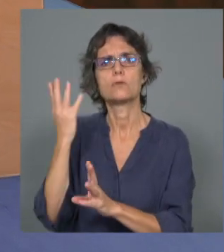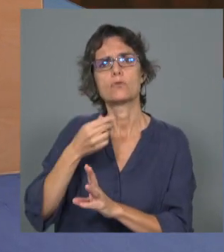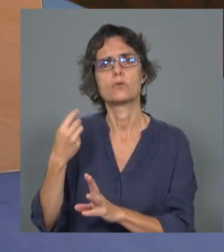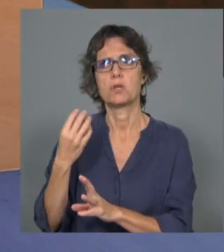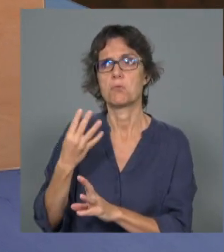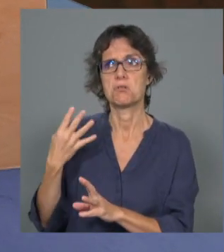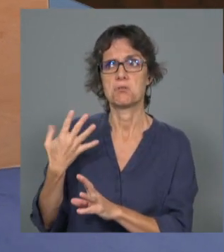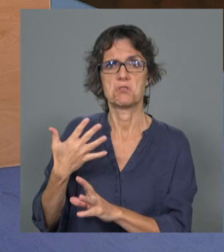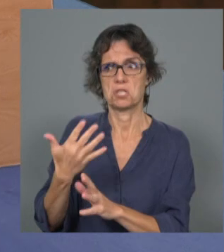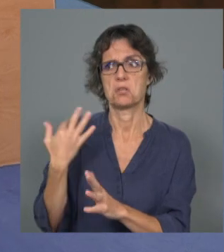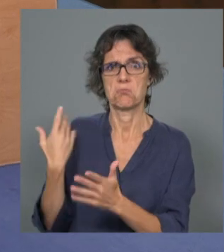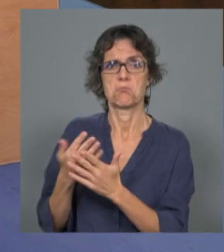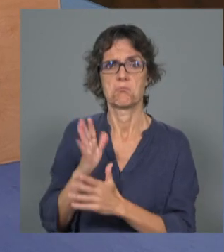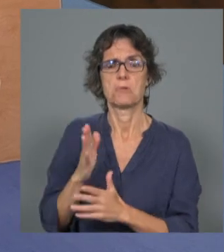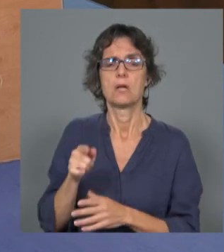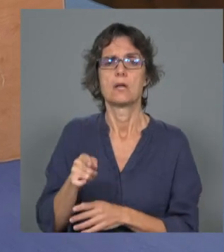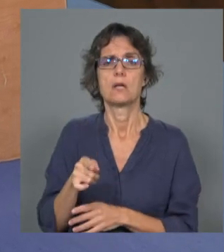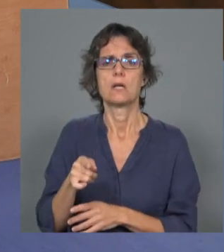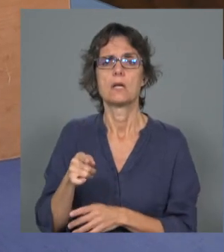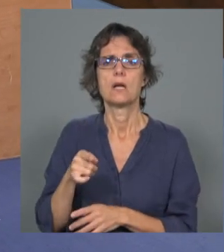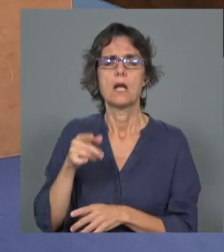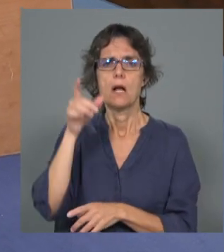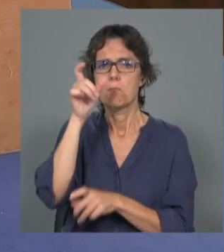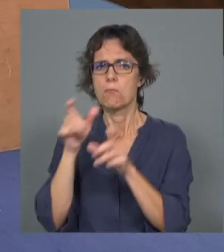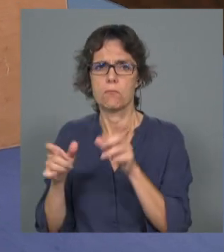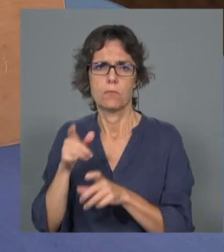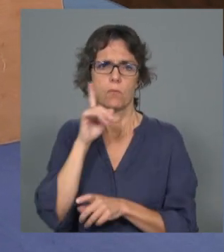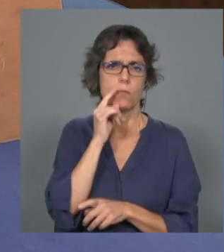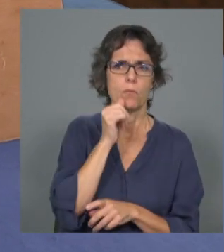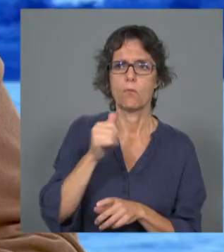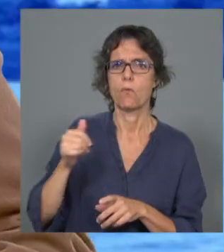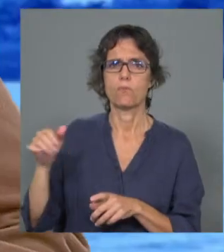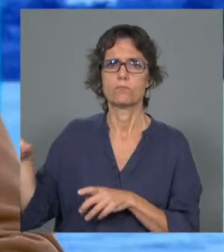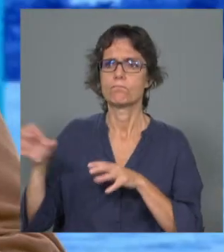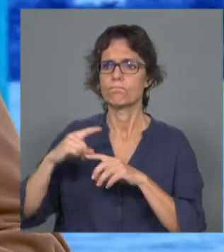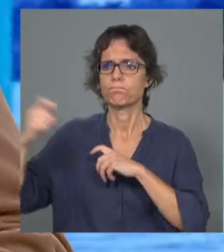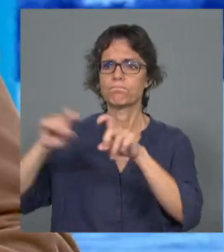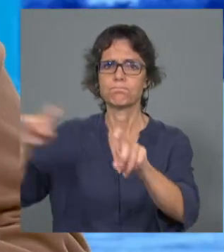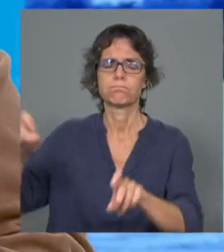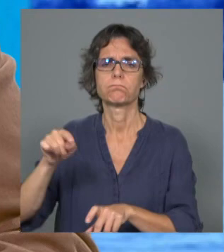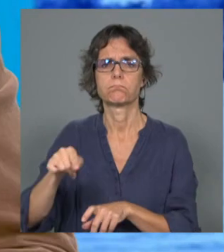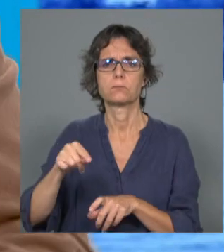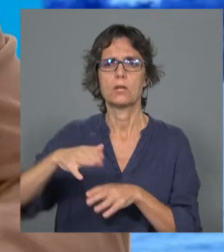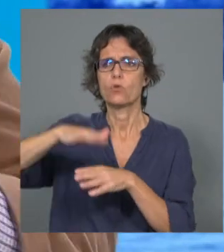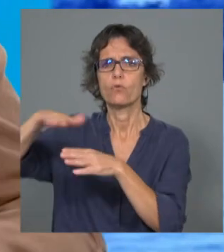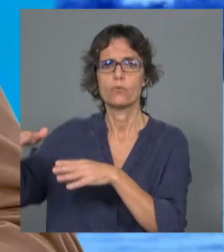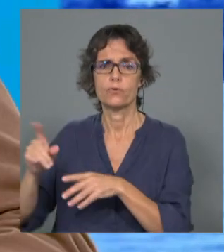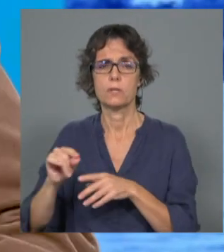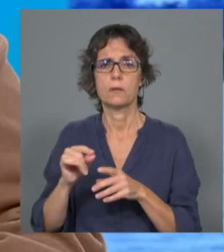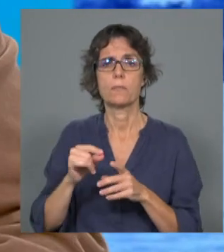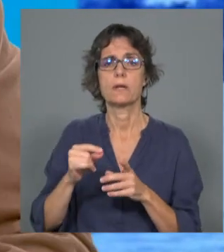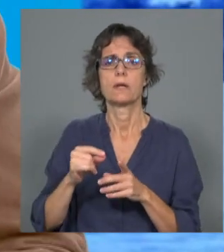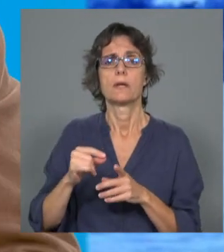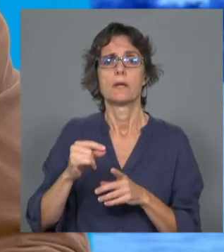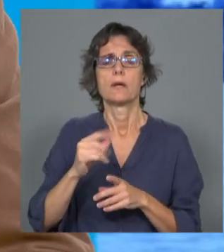Dezenas de milhares de homens, potenciais recrutas, estão a fugir pelas fronteiras da Finlândia, do Cazaquistão, até da Mongólia, não é? Que não é um sítio assim muito agradável